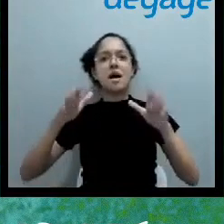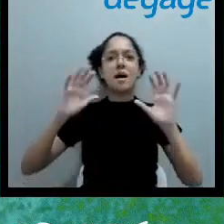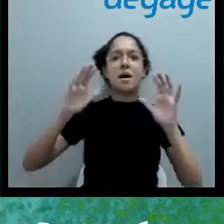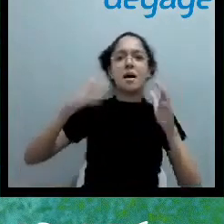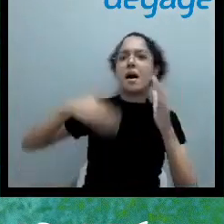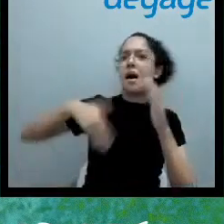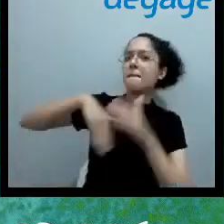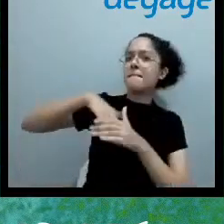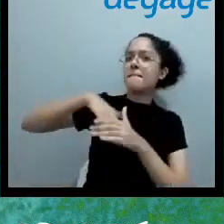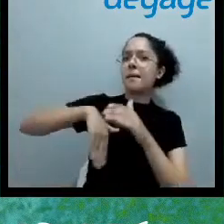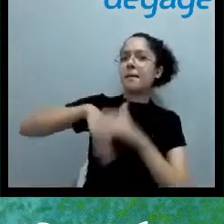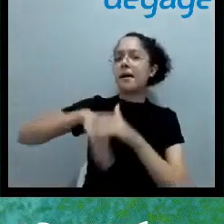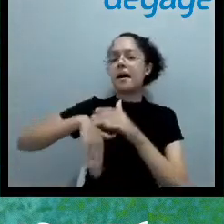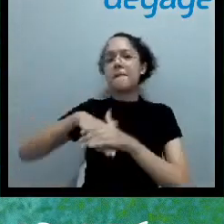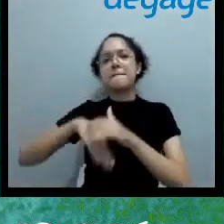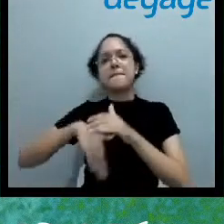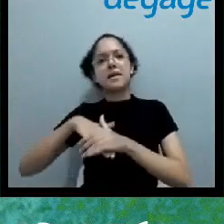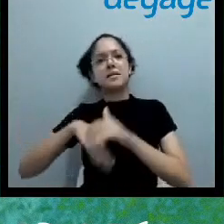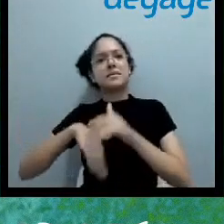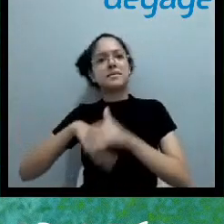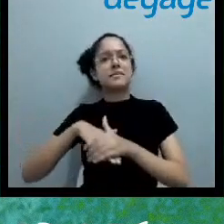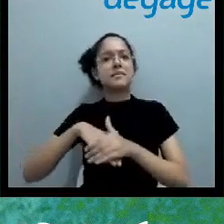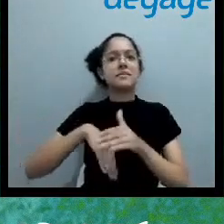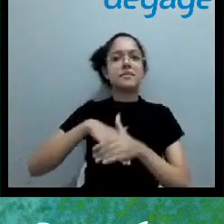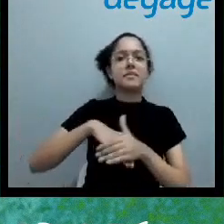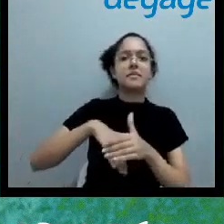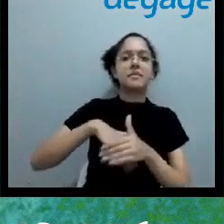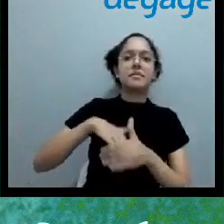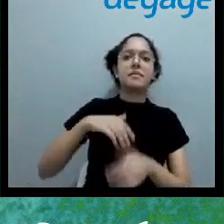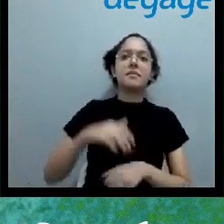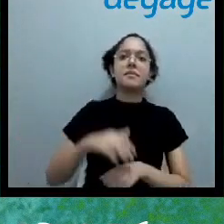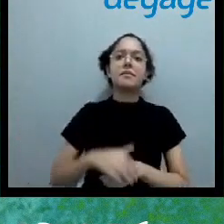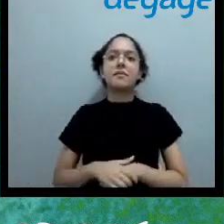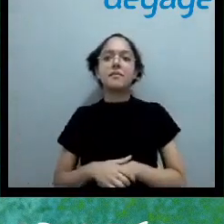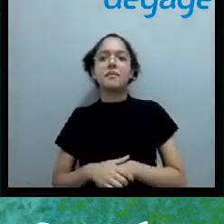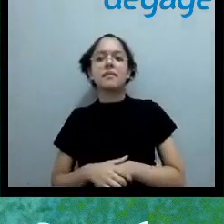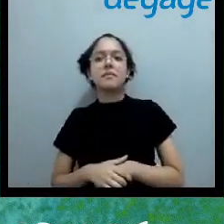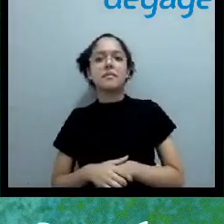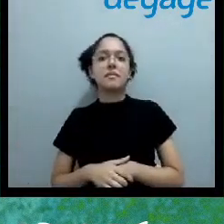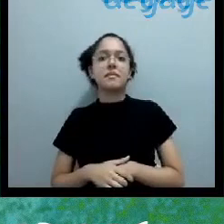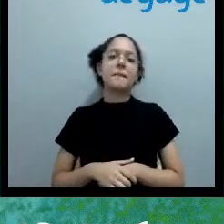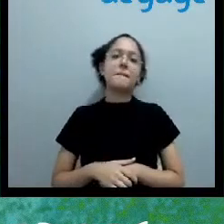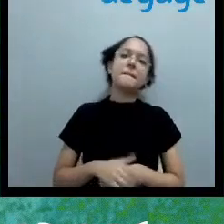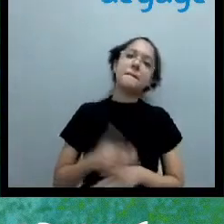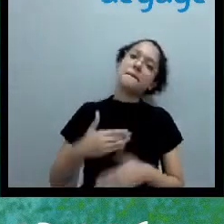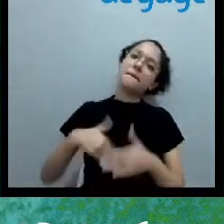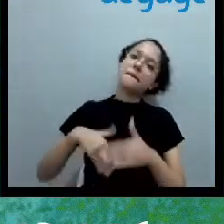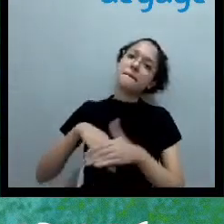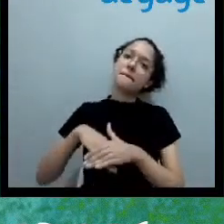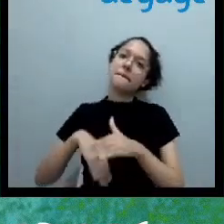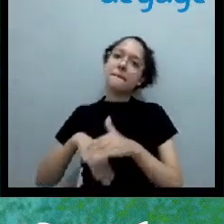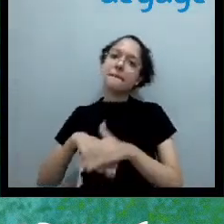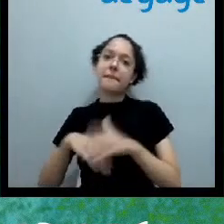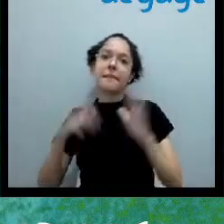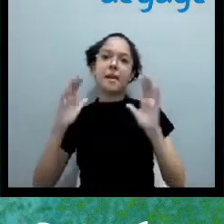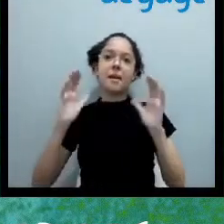futebol, a jogar futebol, a jogar